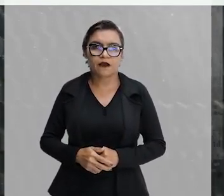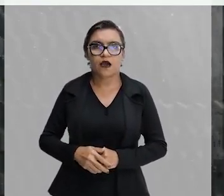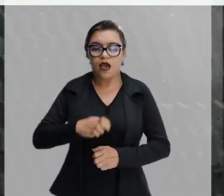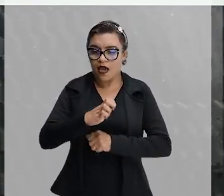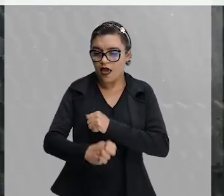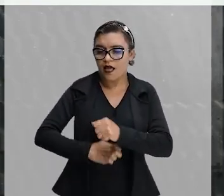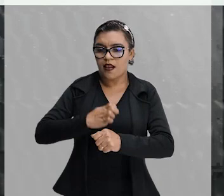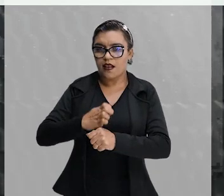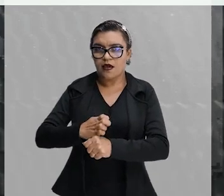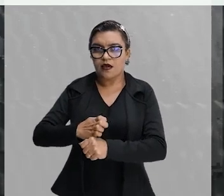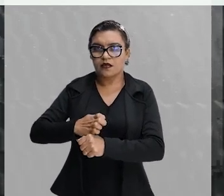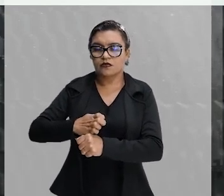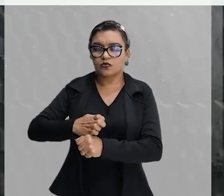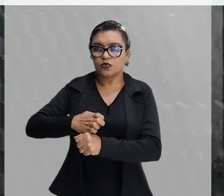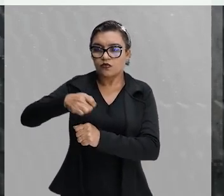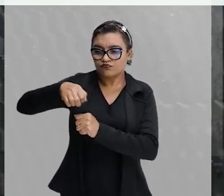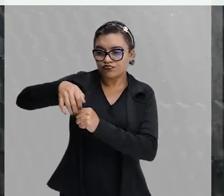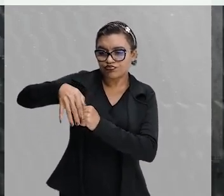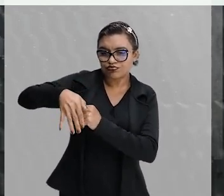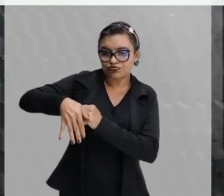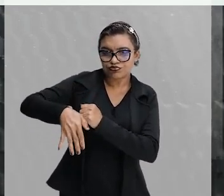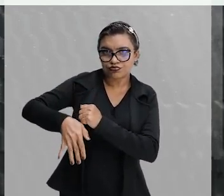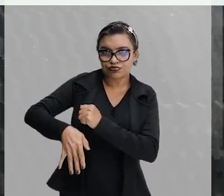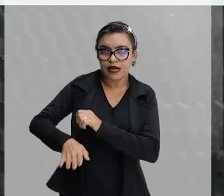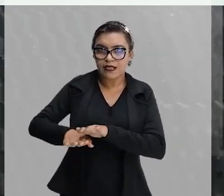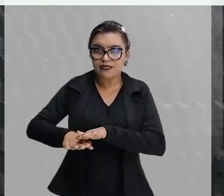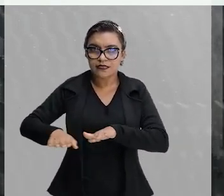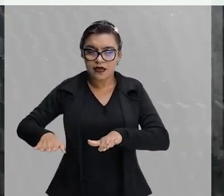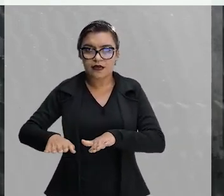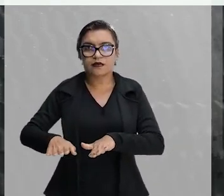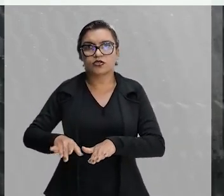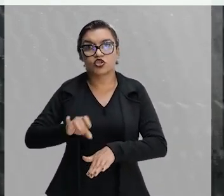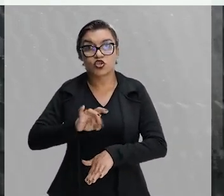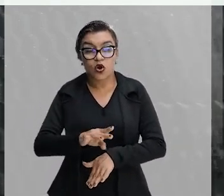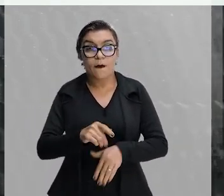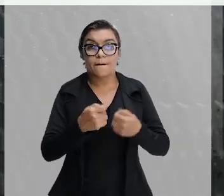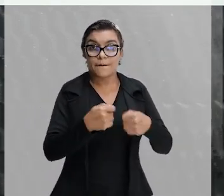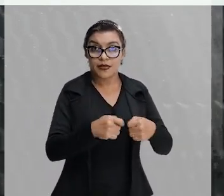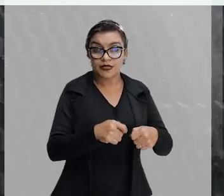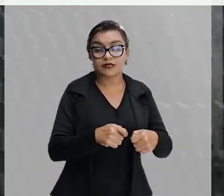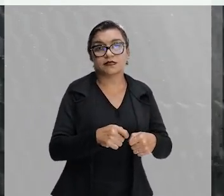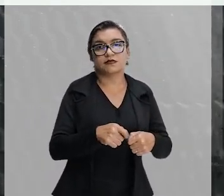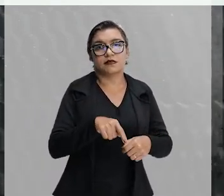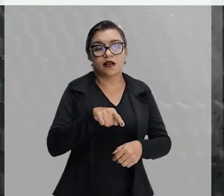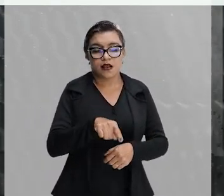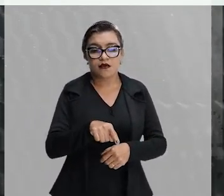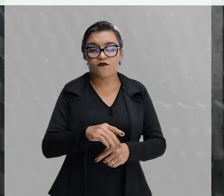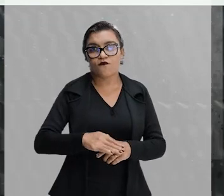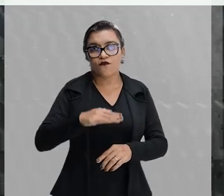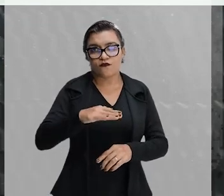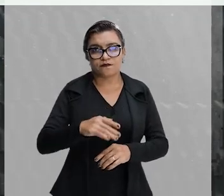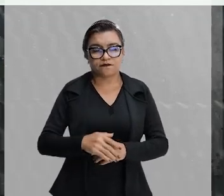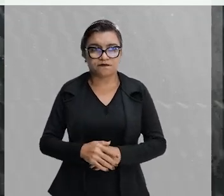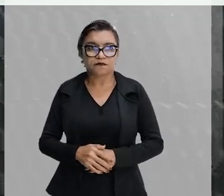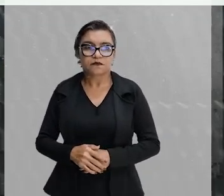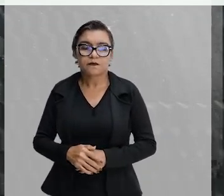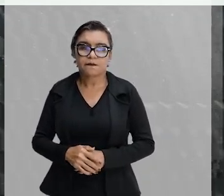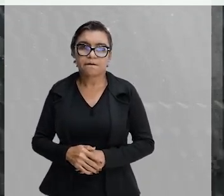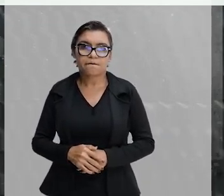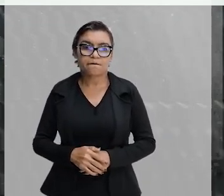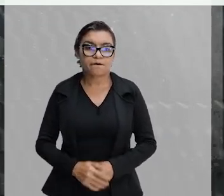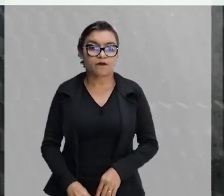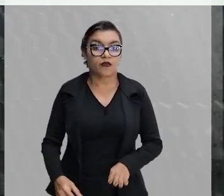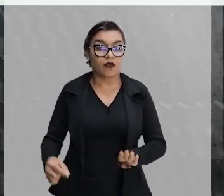Terra e vai ficar apenas com aquilo que é necessário, ok? Bom, na letra B fala